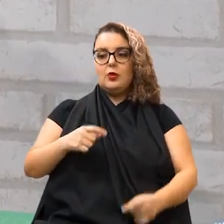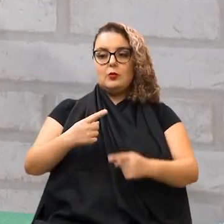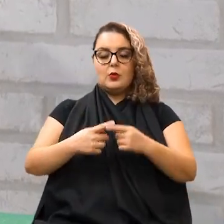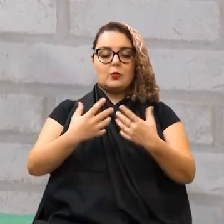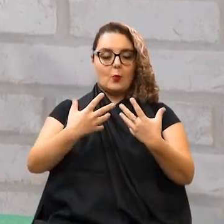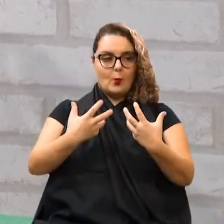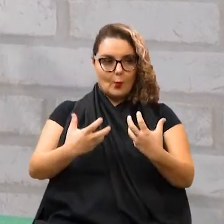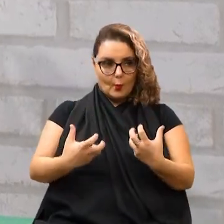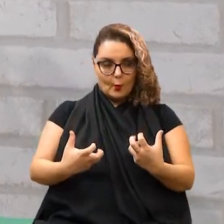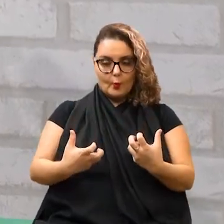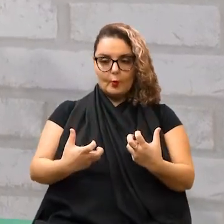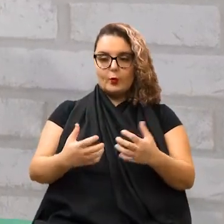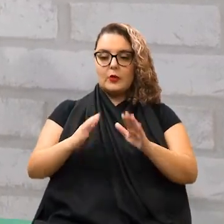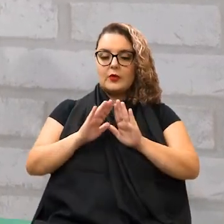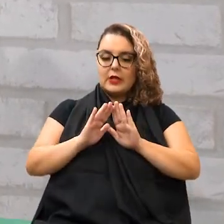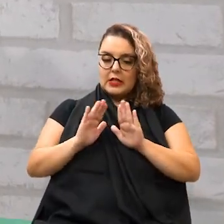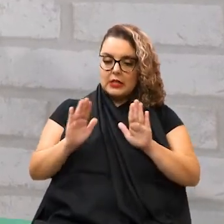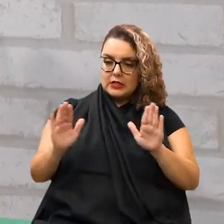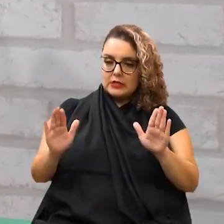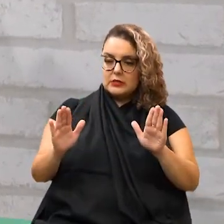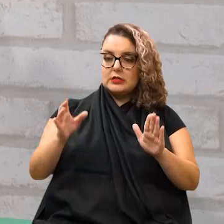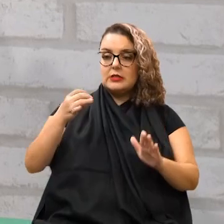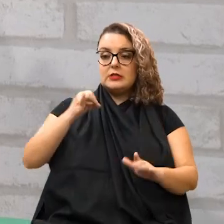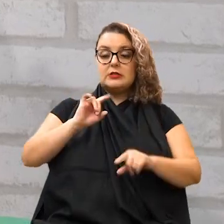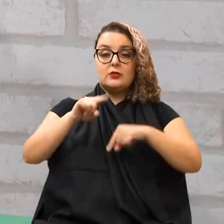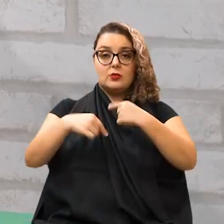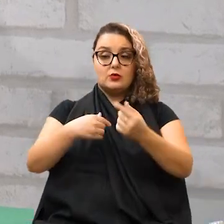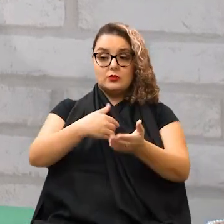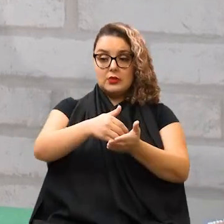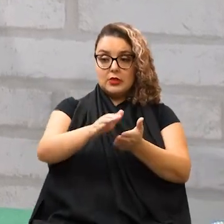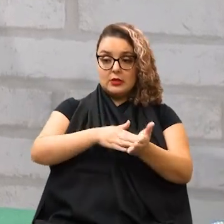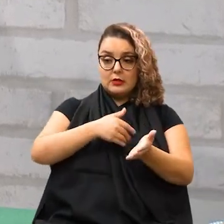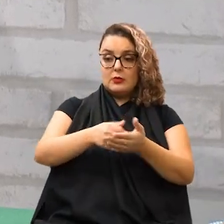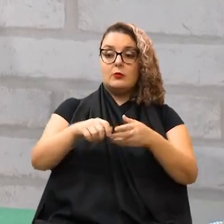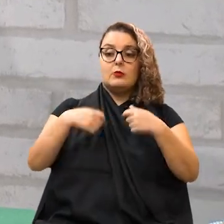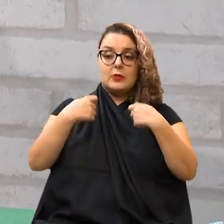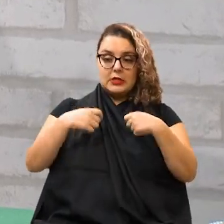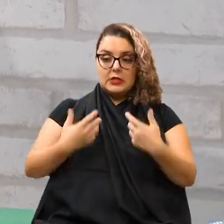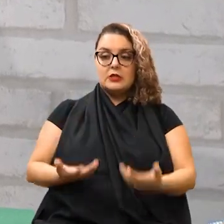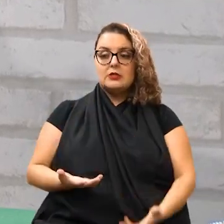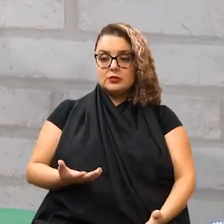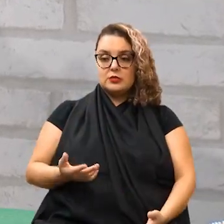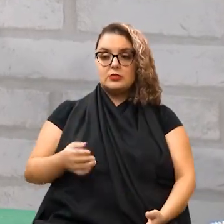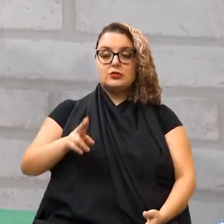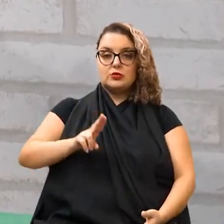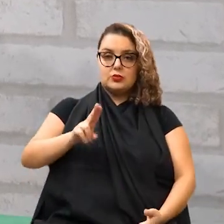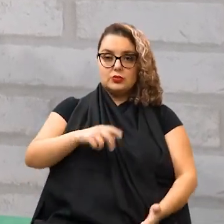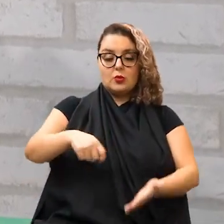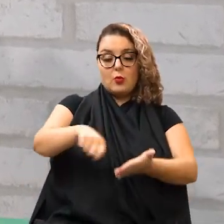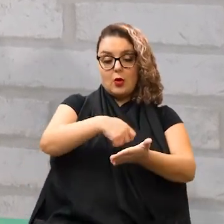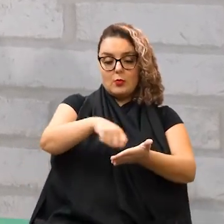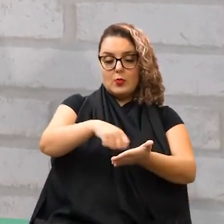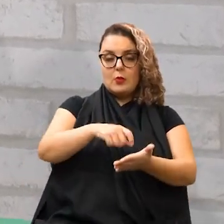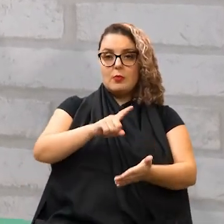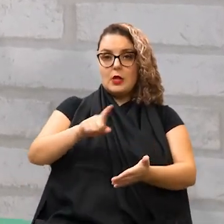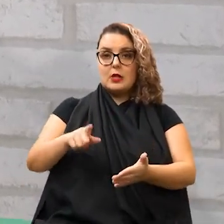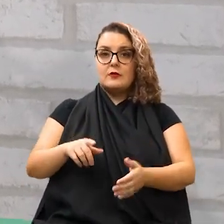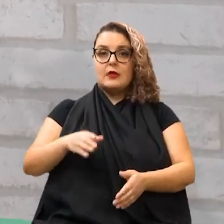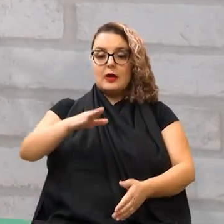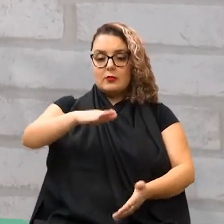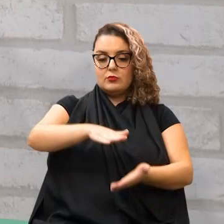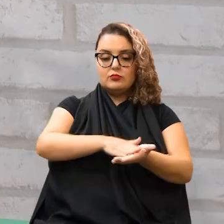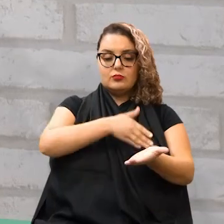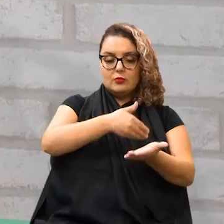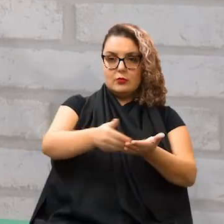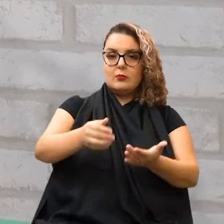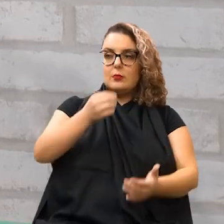ele vai secar e vai ficar bem lisinho. Se for outro pincel, tem necessidade sim de usar um rolinho também aqui para não ficar